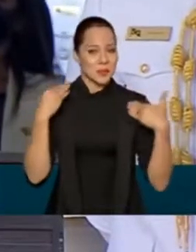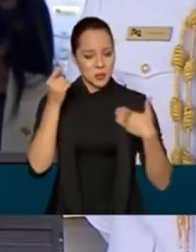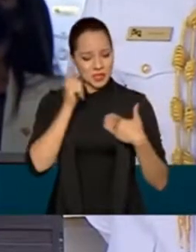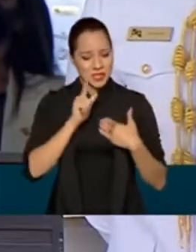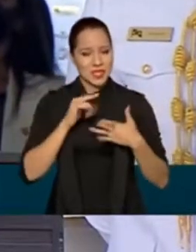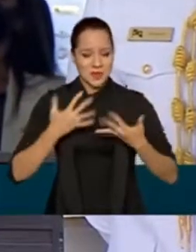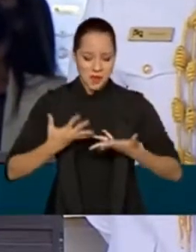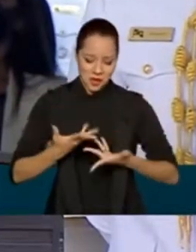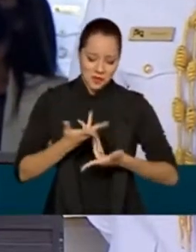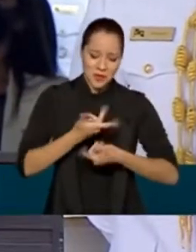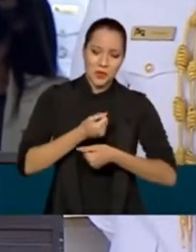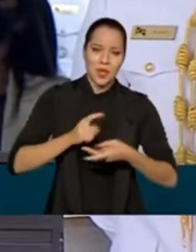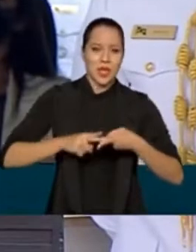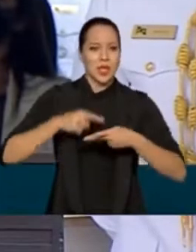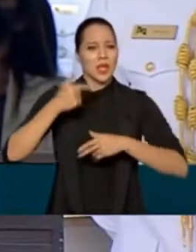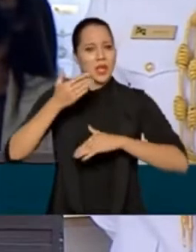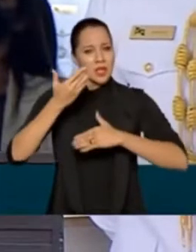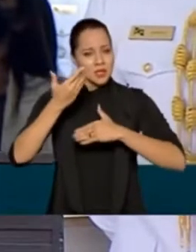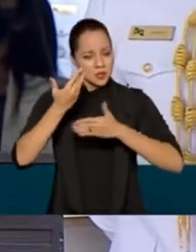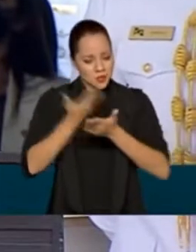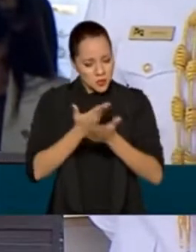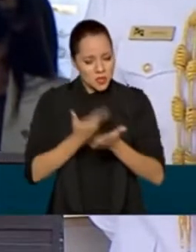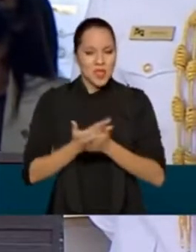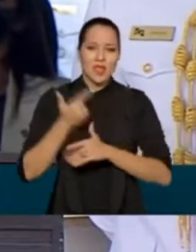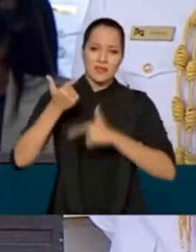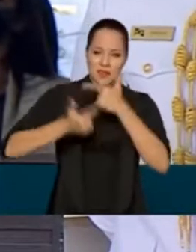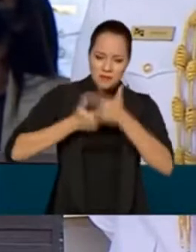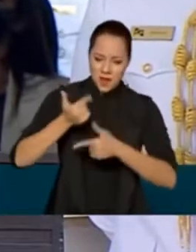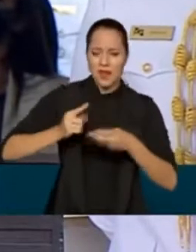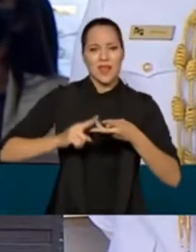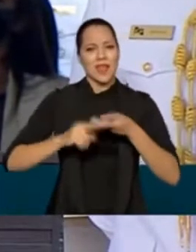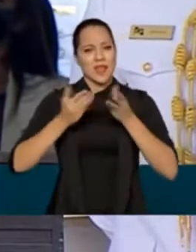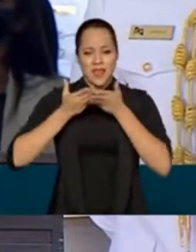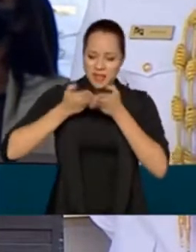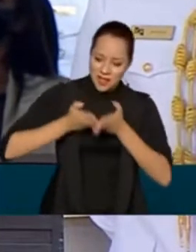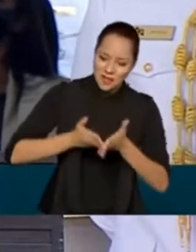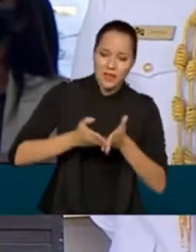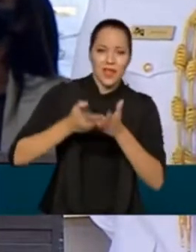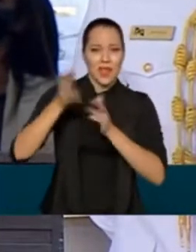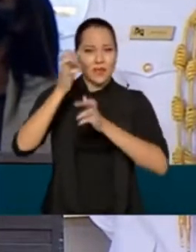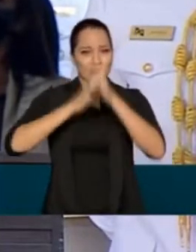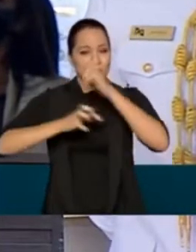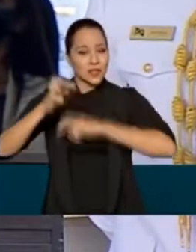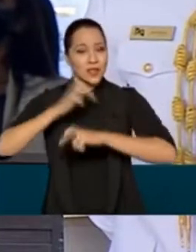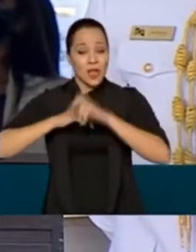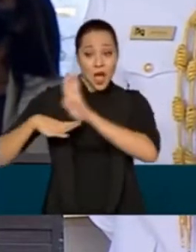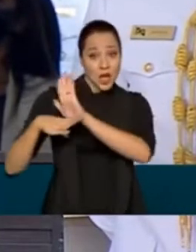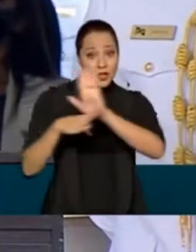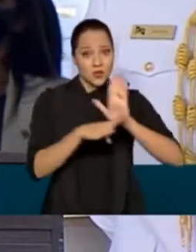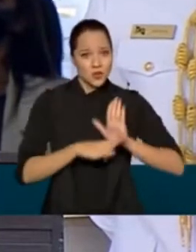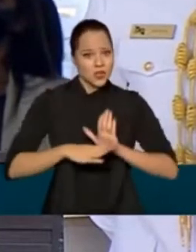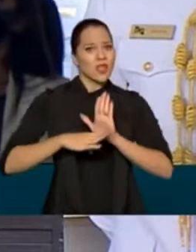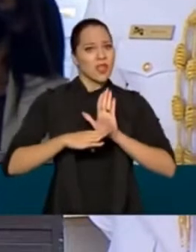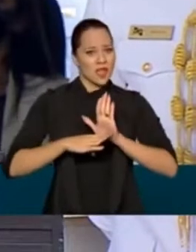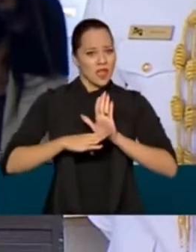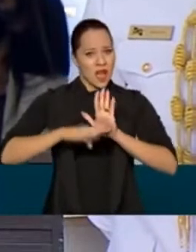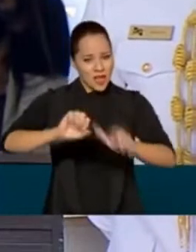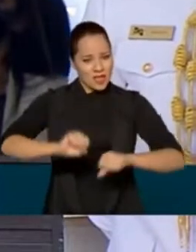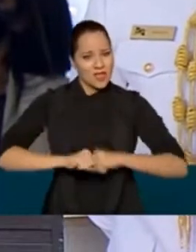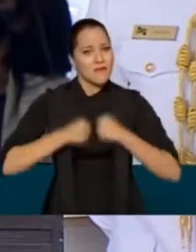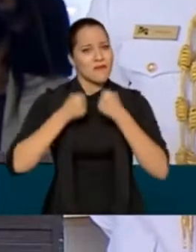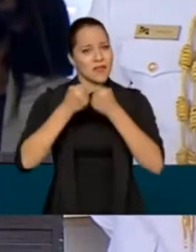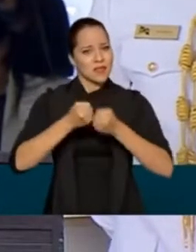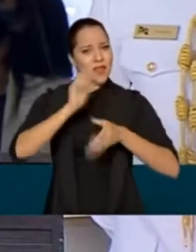aperfeiçoei-me, estudei, trabalhei, naveguei, patrulhei, ajudei a defender a Amazônia Azul e